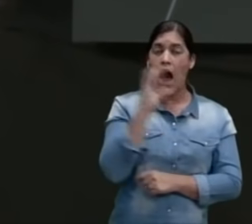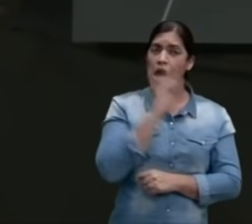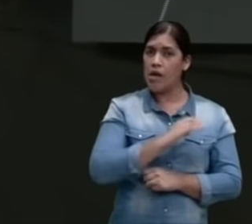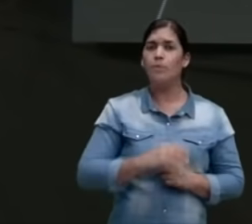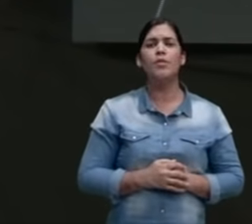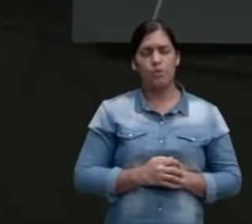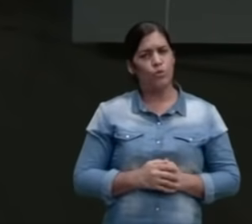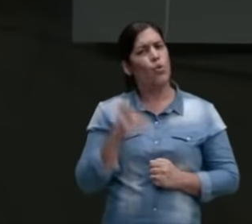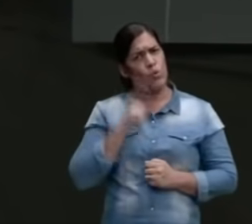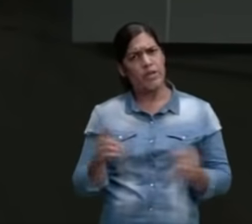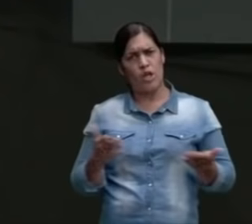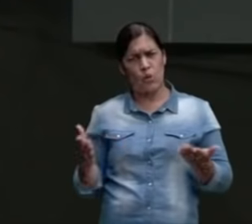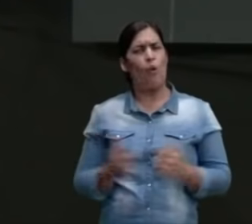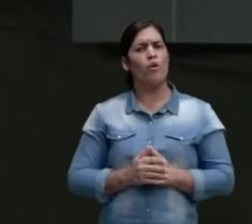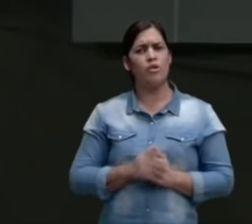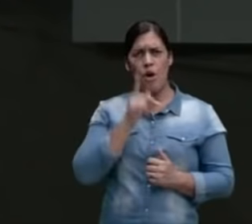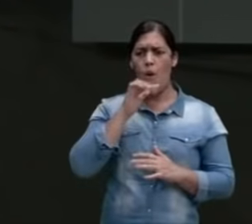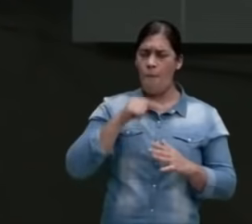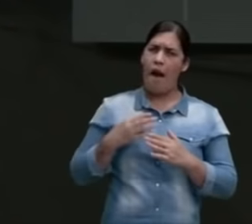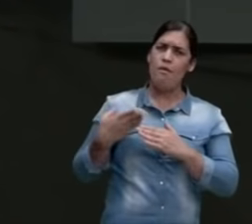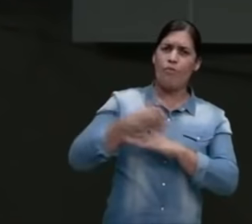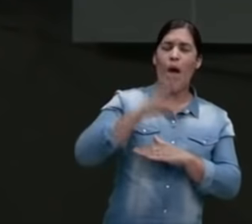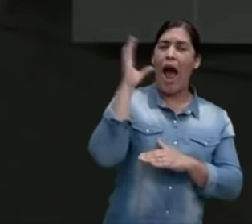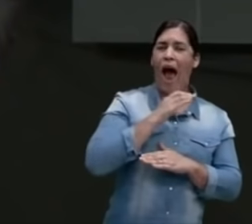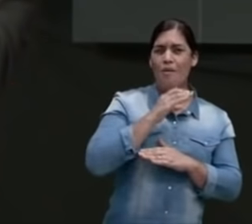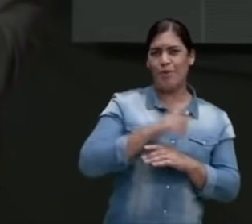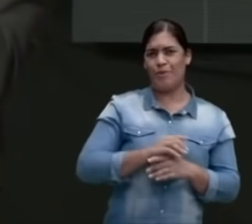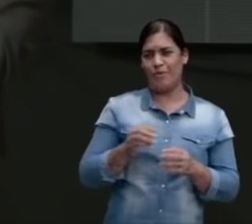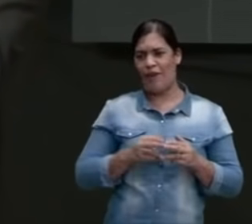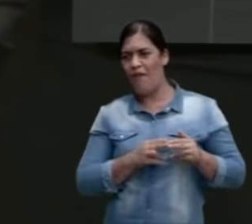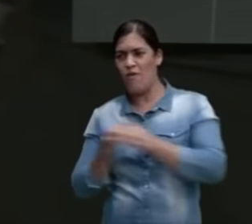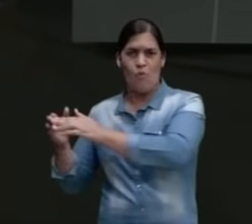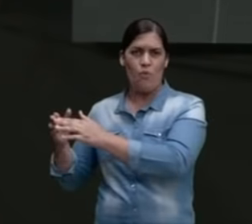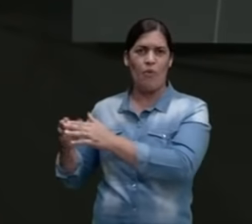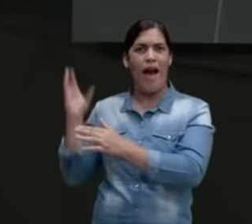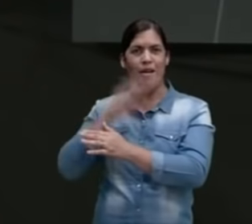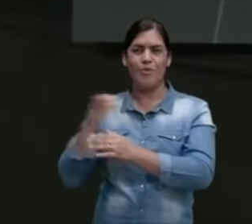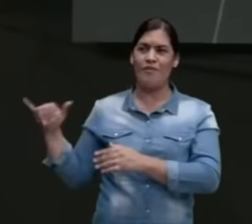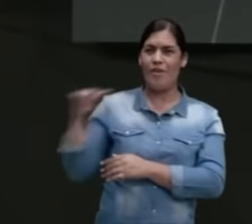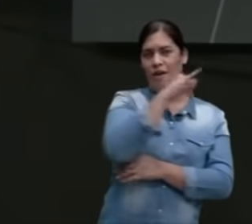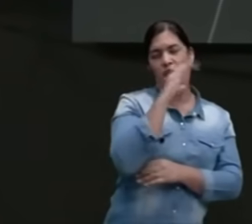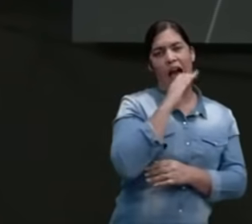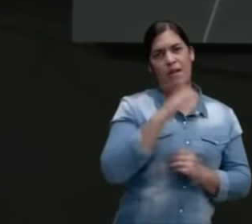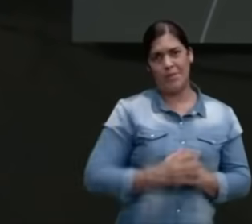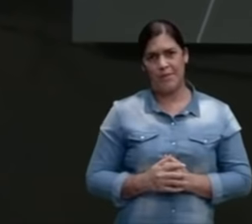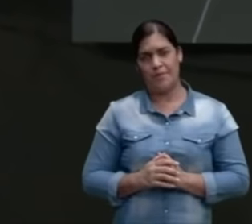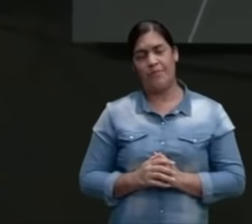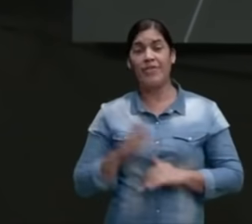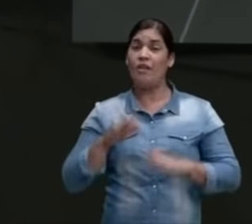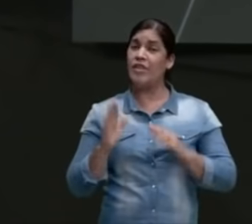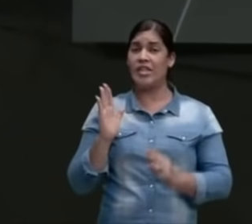Então, isso tudo são coisas dos nossos tempos. Talvez quando Daniel recebeu essa profecia, ele não entendesse